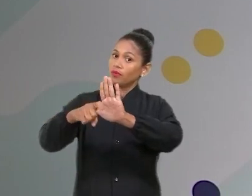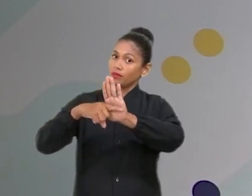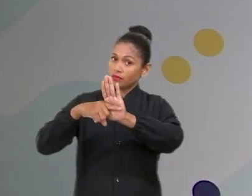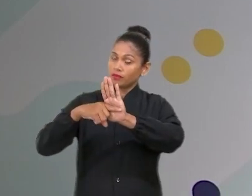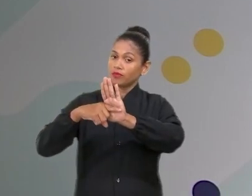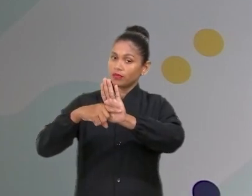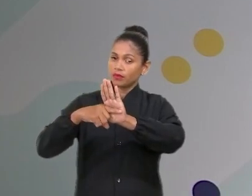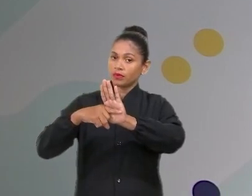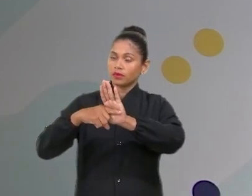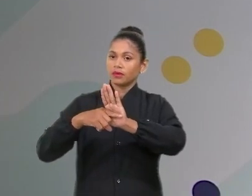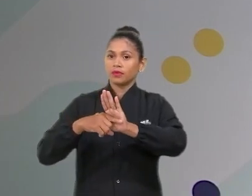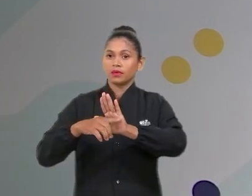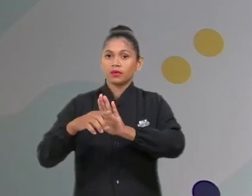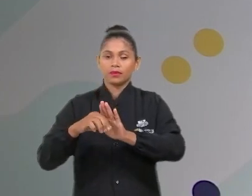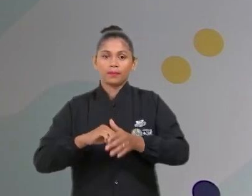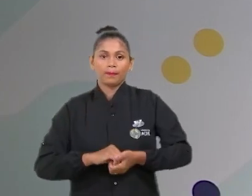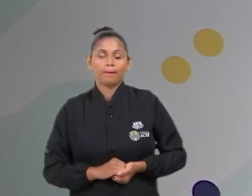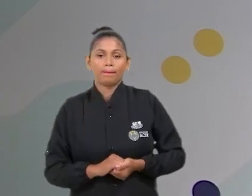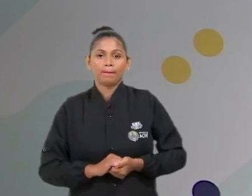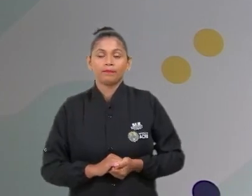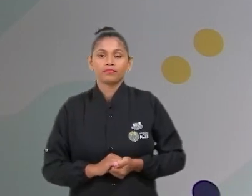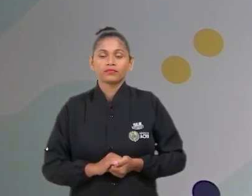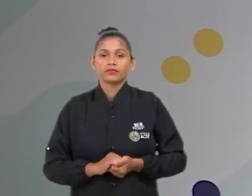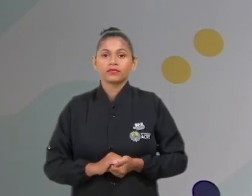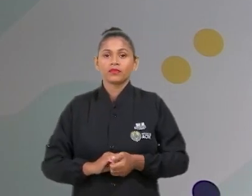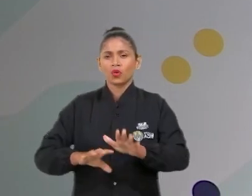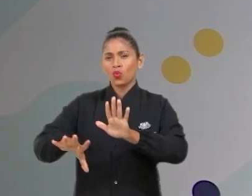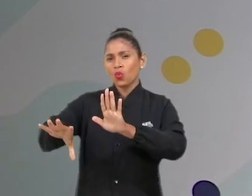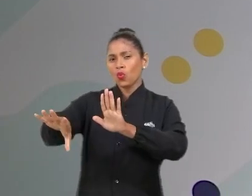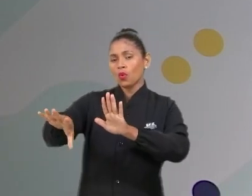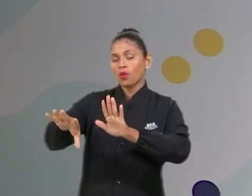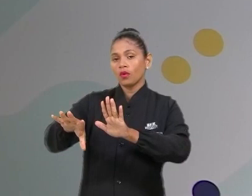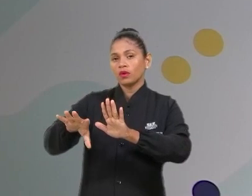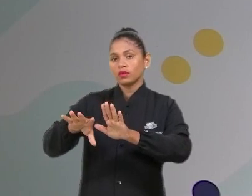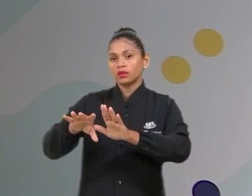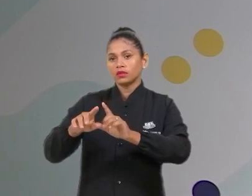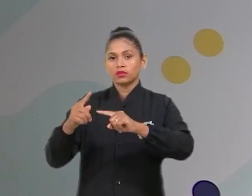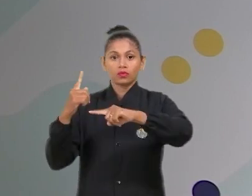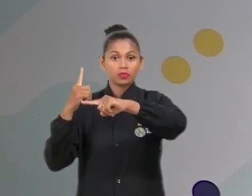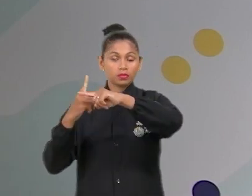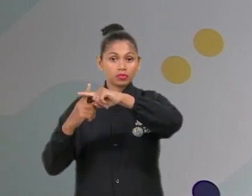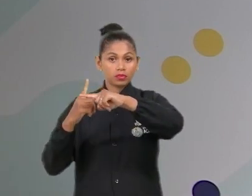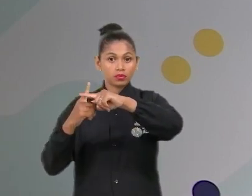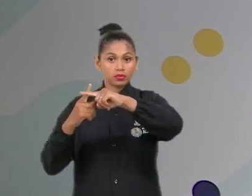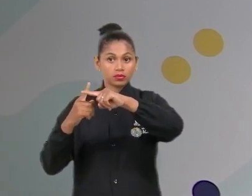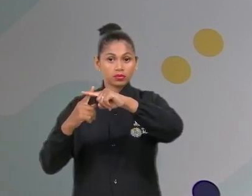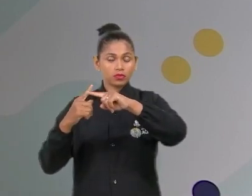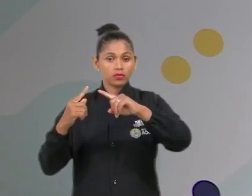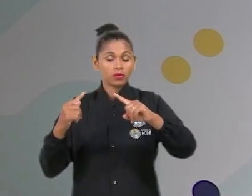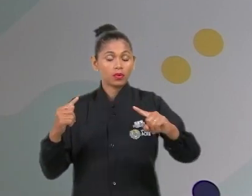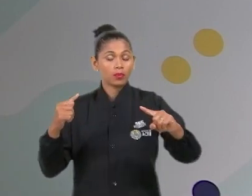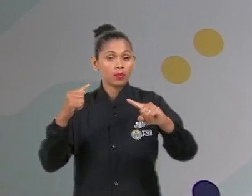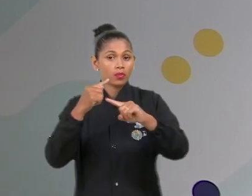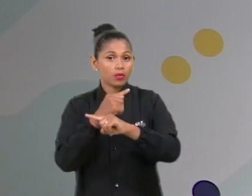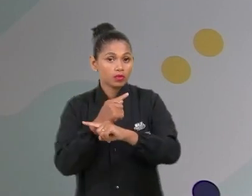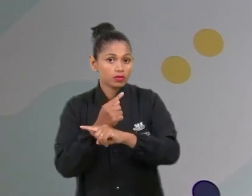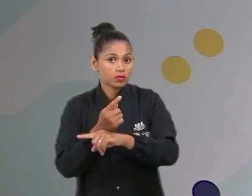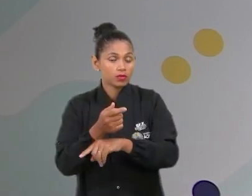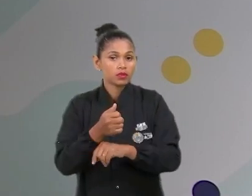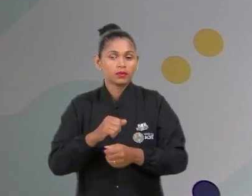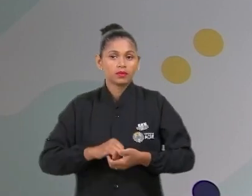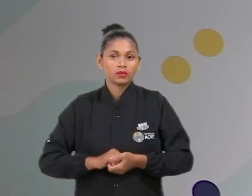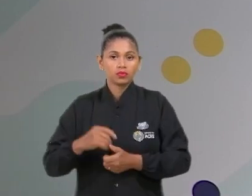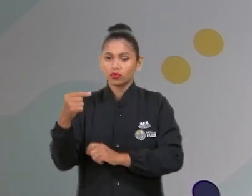flúor. Já o eletropositivo é a direção oposta dos eletronegativos, tá?